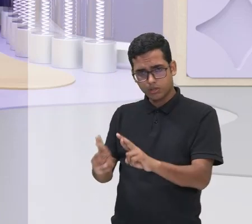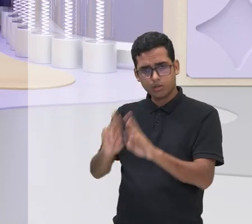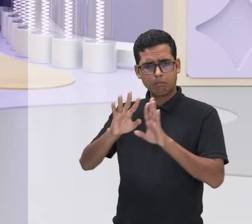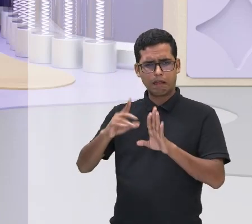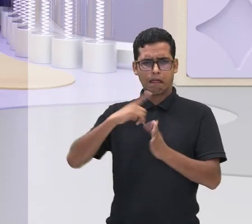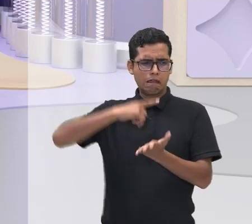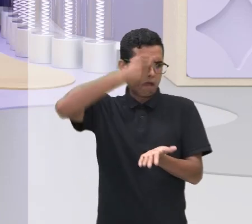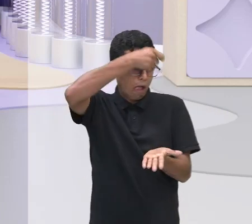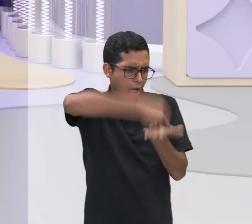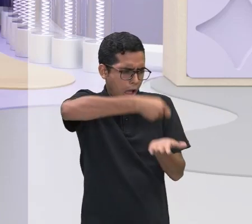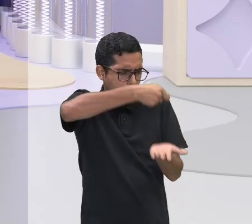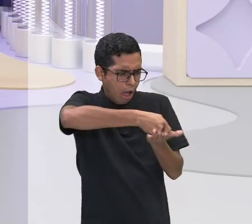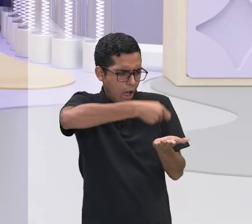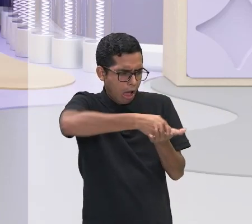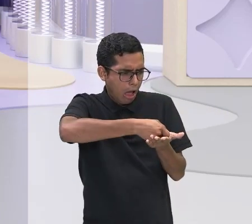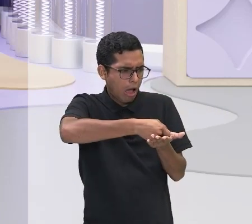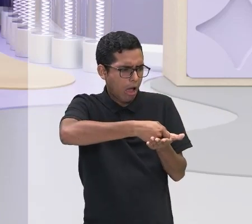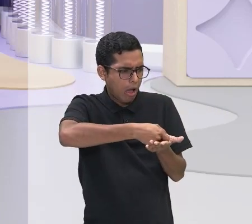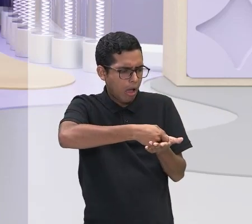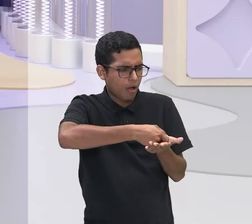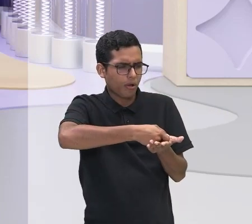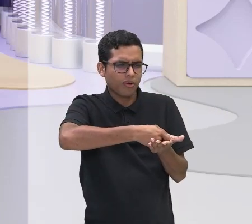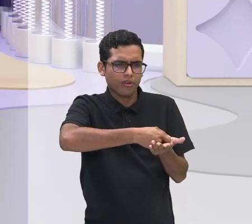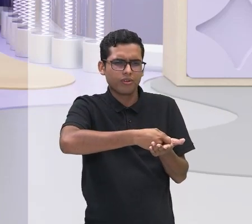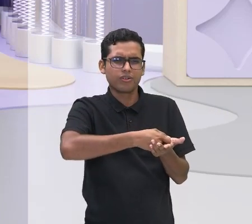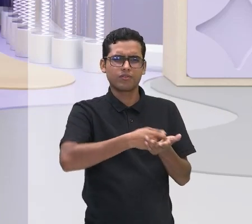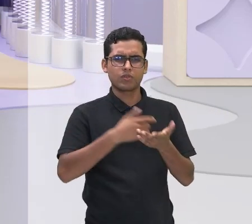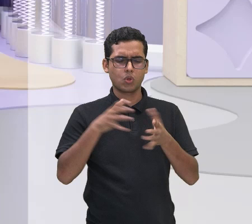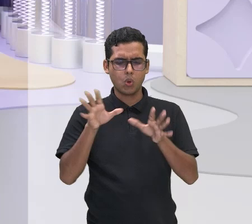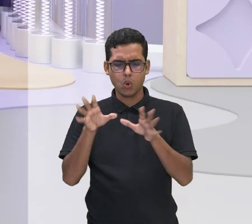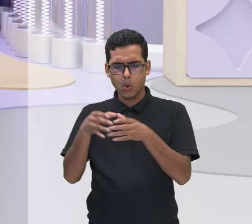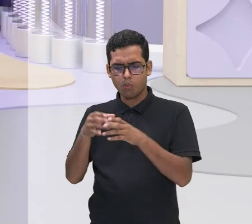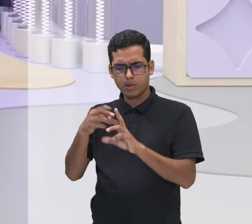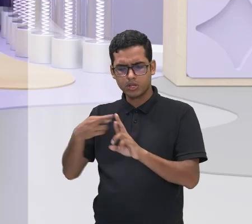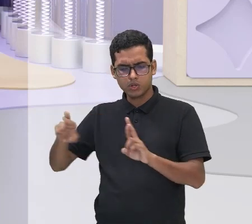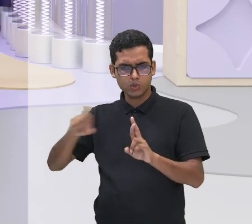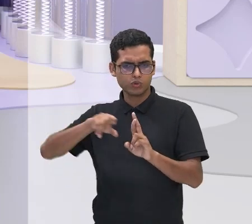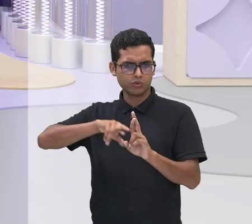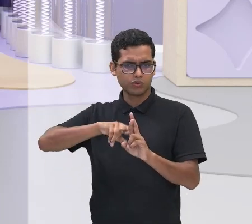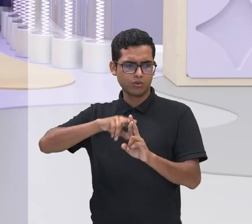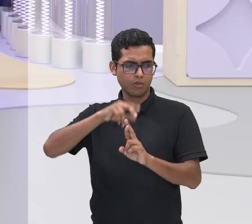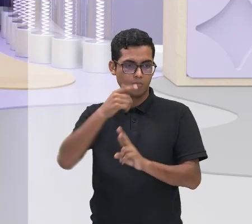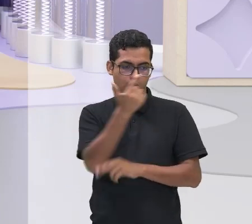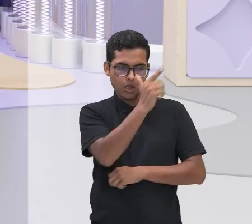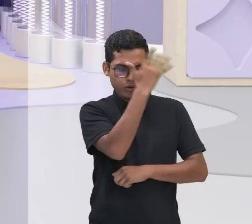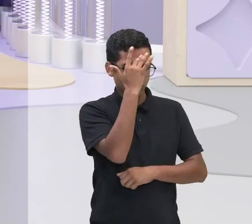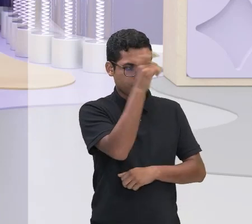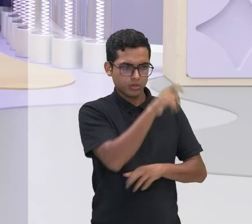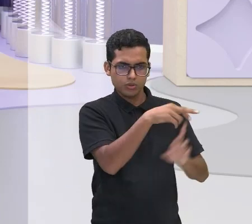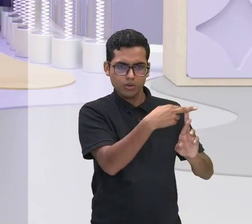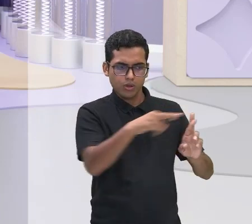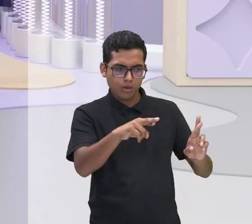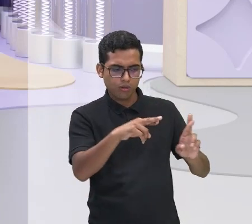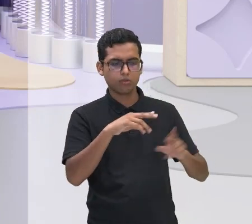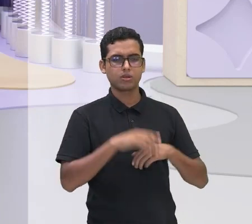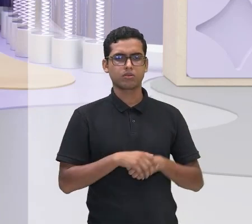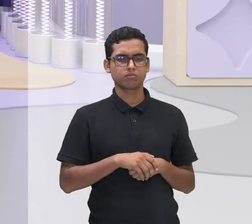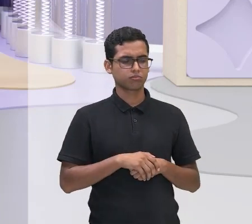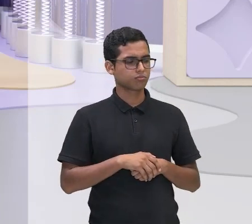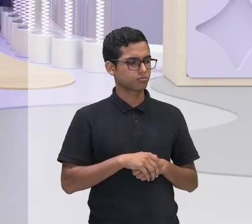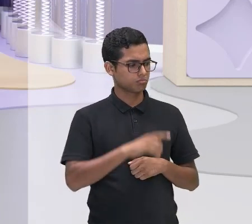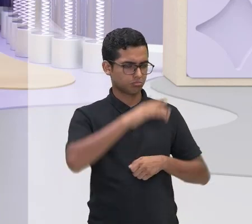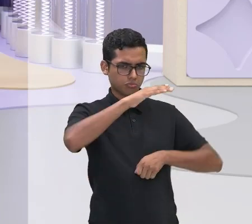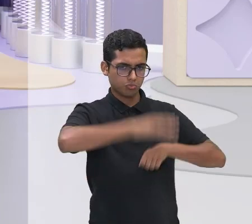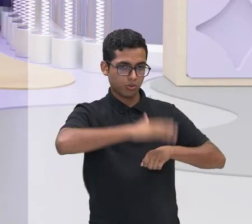suas verdades sobre outras pessoas. Se aquela pessoa não é do meu grupo religioso e ela tem sua própria verdade,